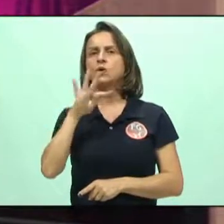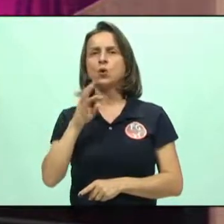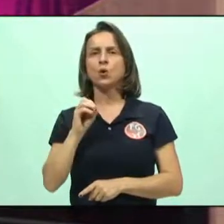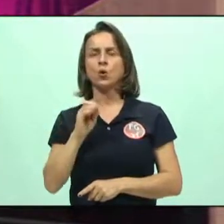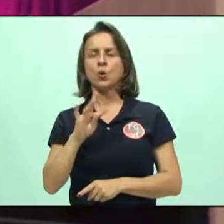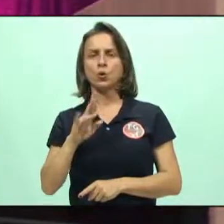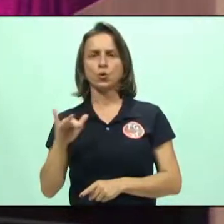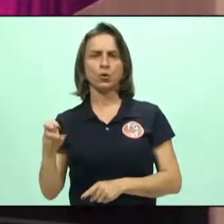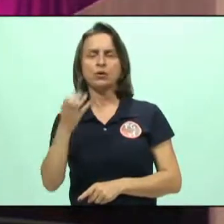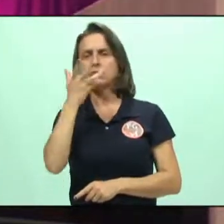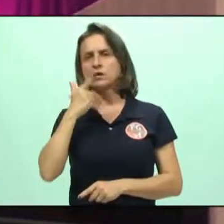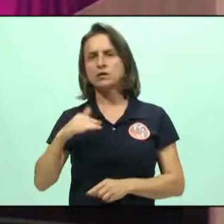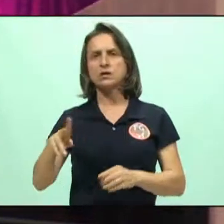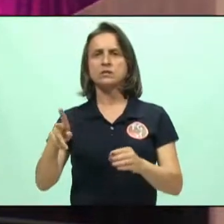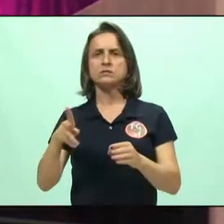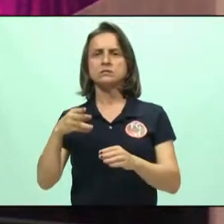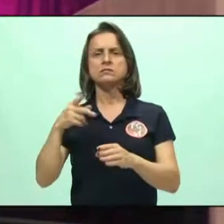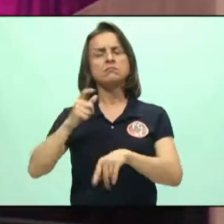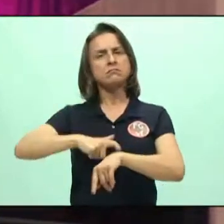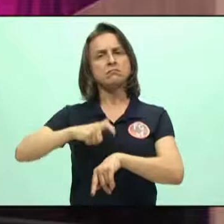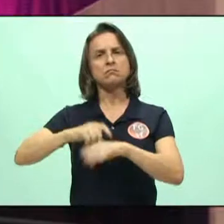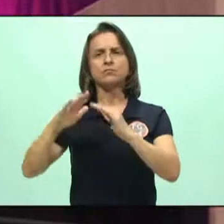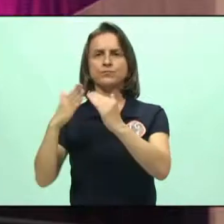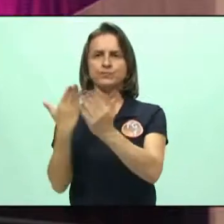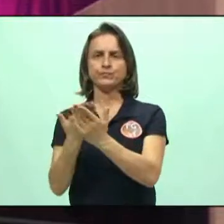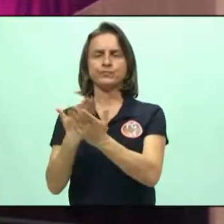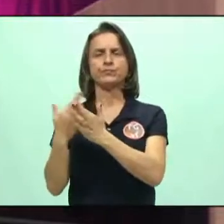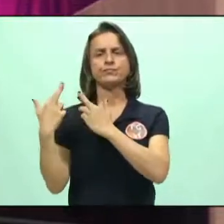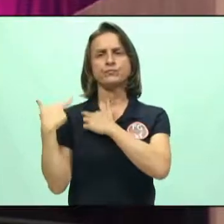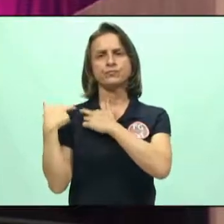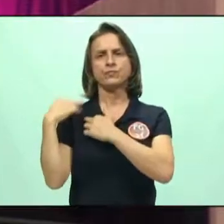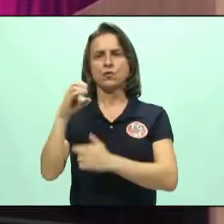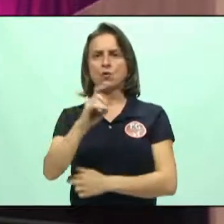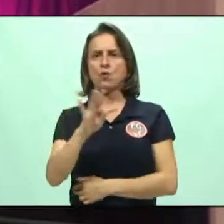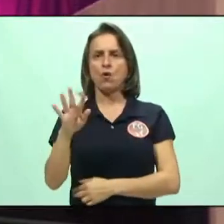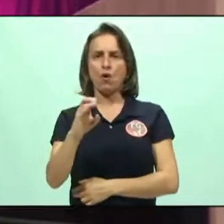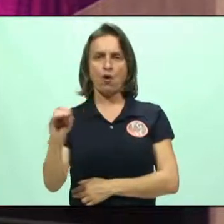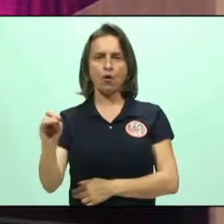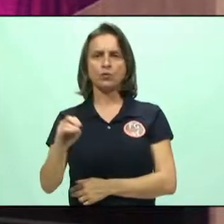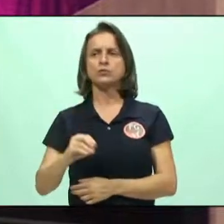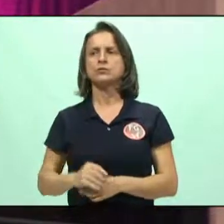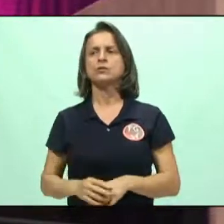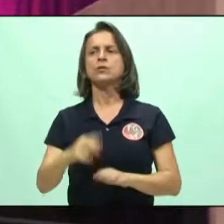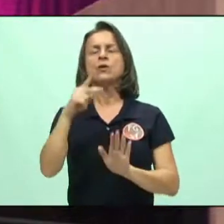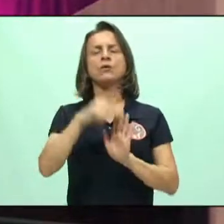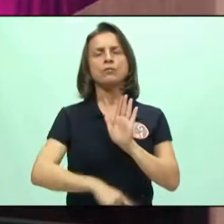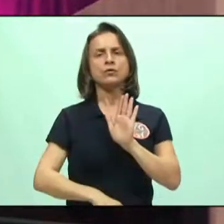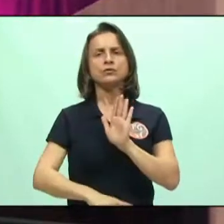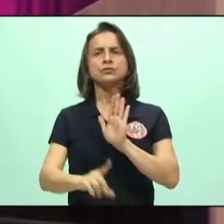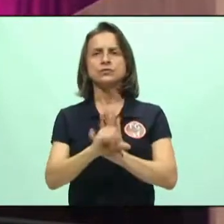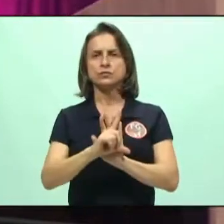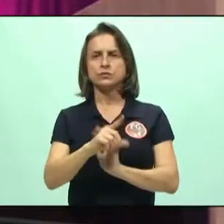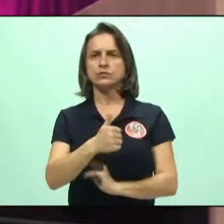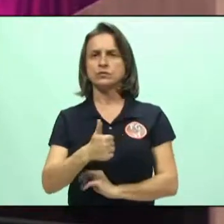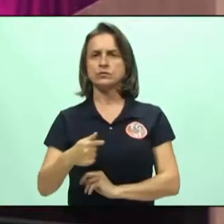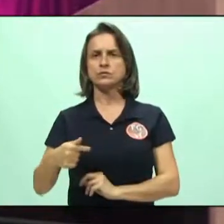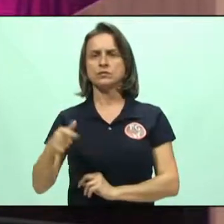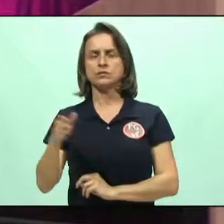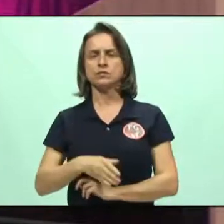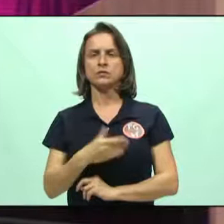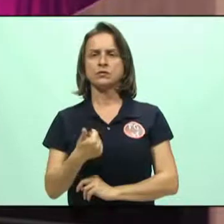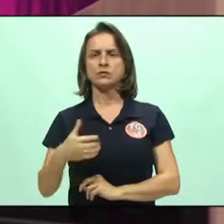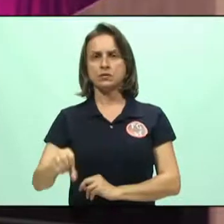autoria Otto Luiz Quintino Júnior projeto de lei ordinária 217 de 2019